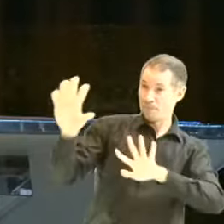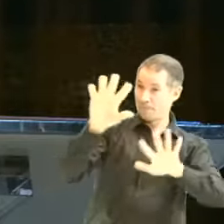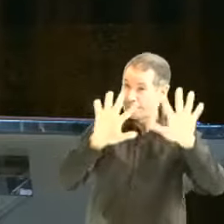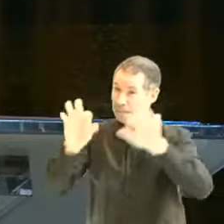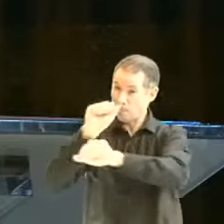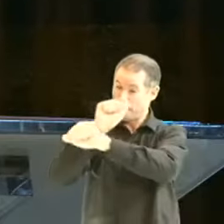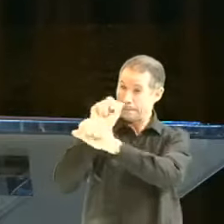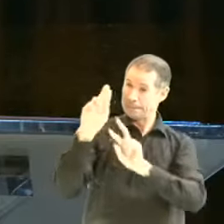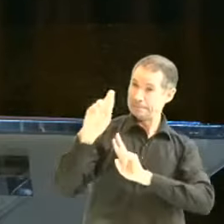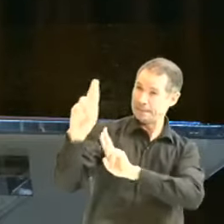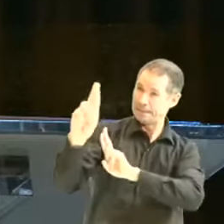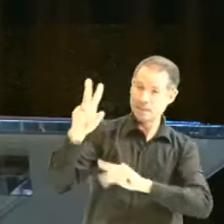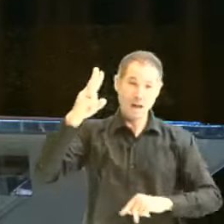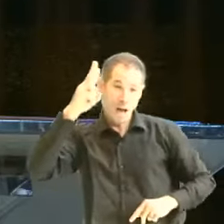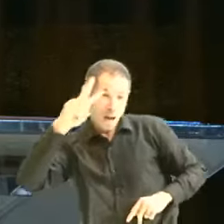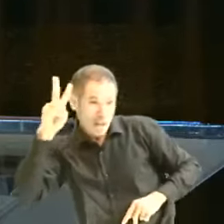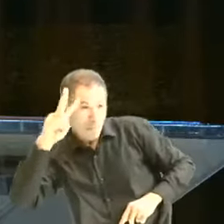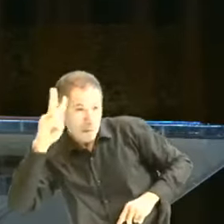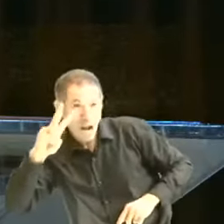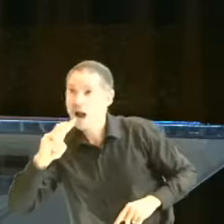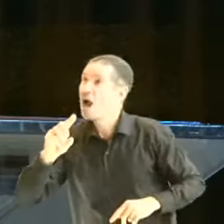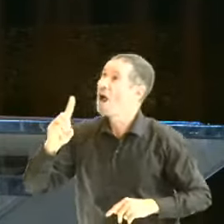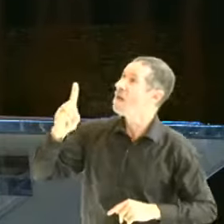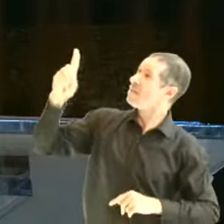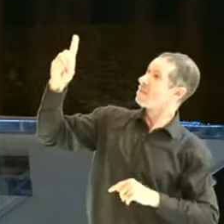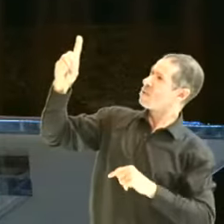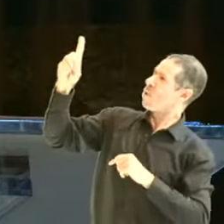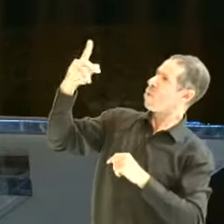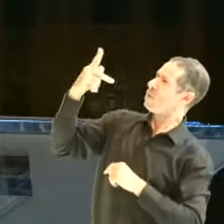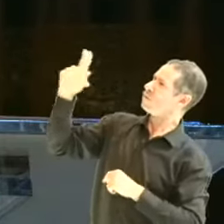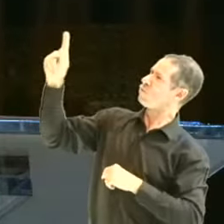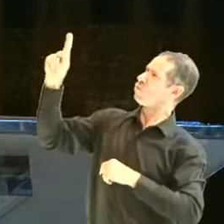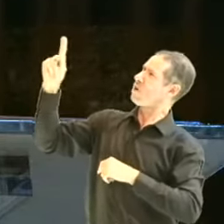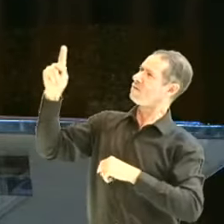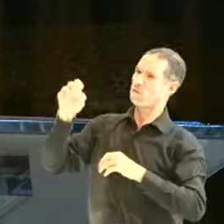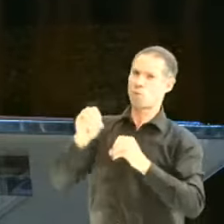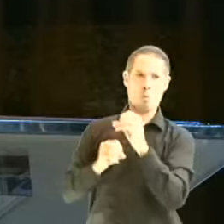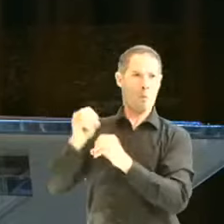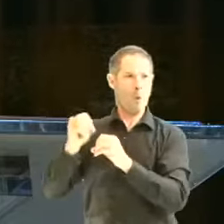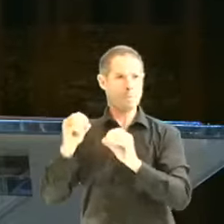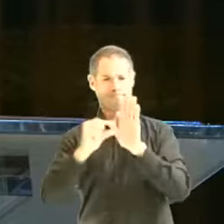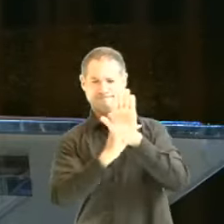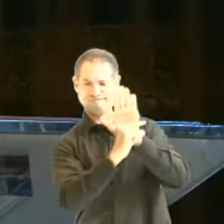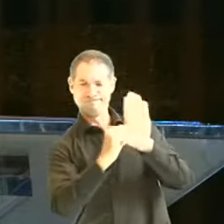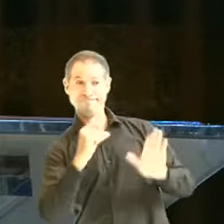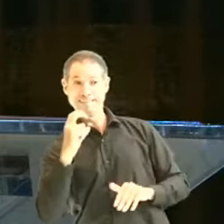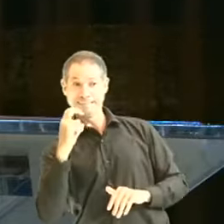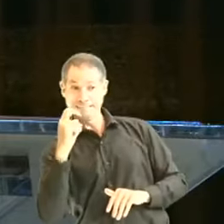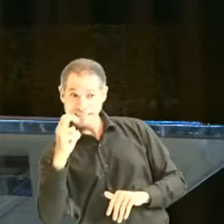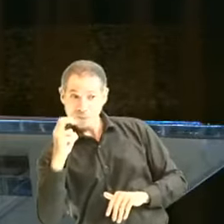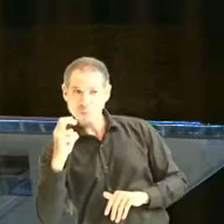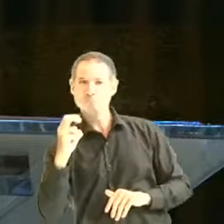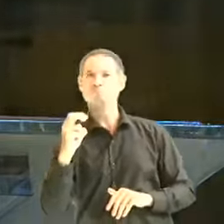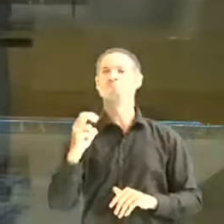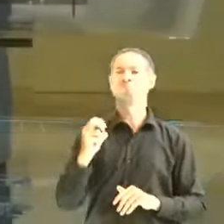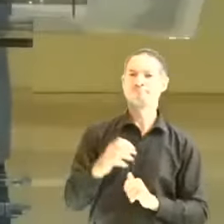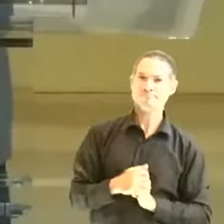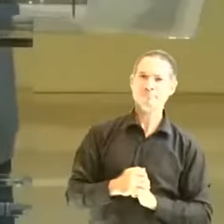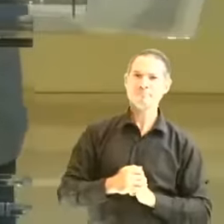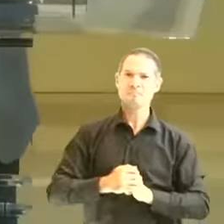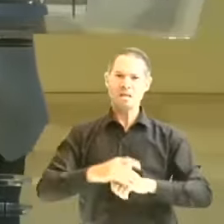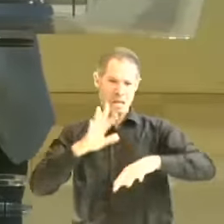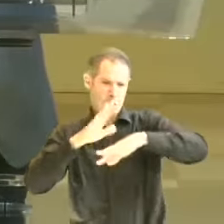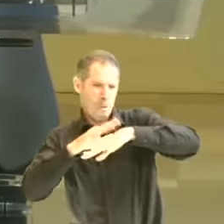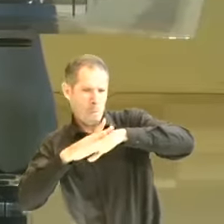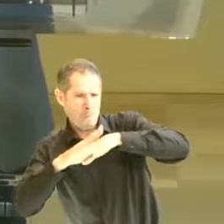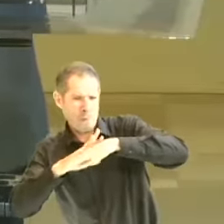o faz lembrar dos feitos do Senhor, que aparecem no versículo 5. E diz assim: pragas